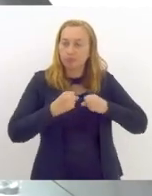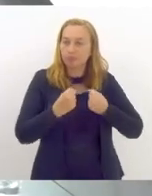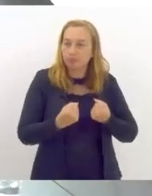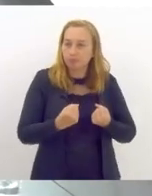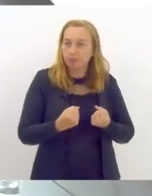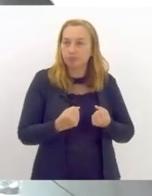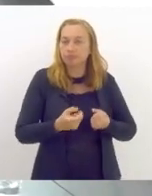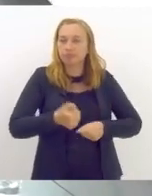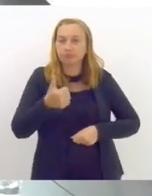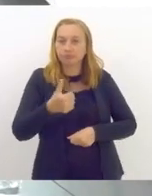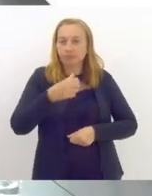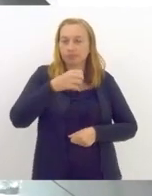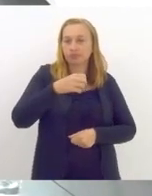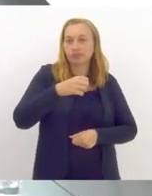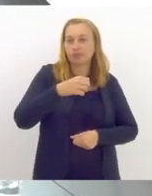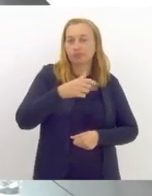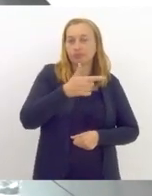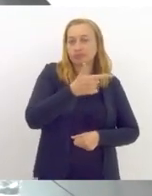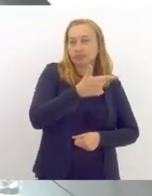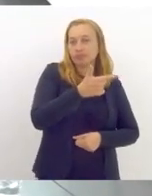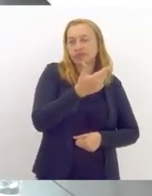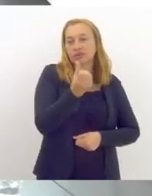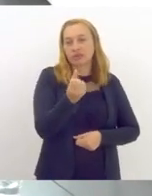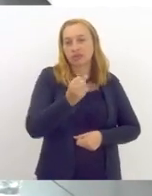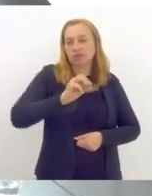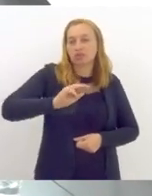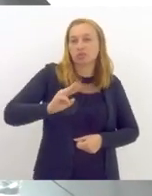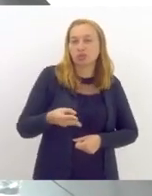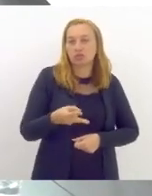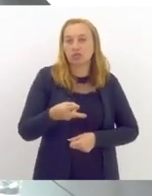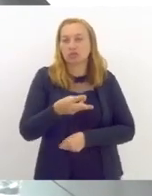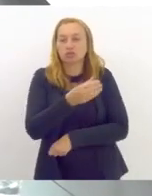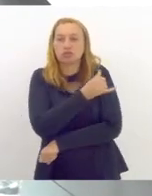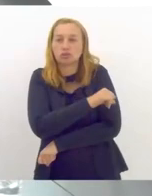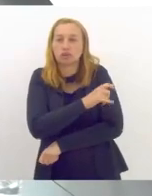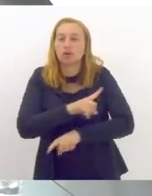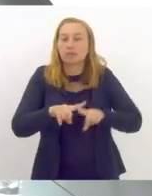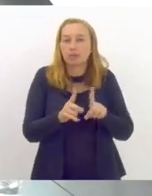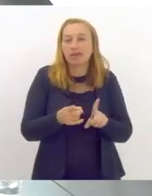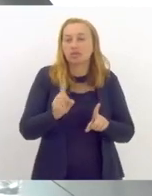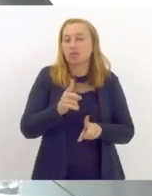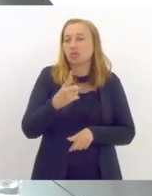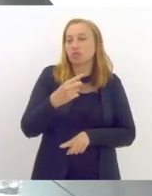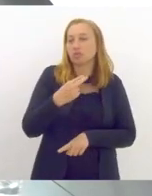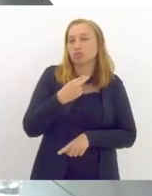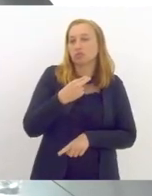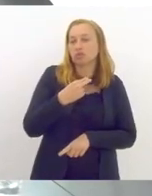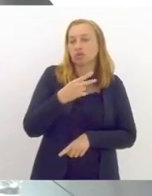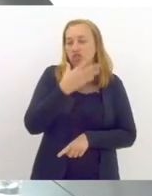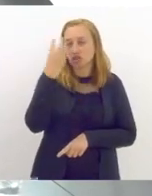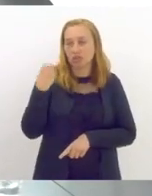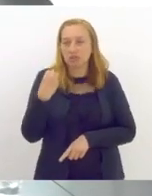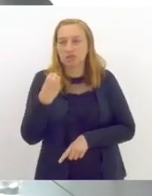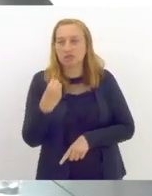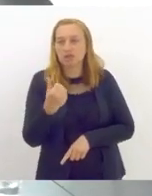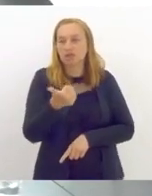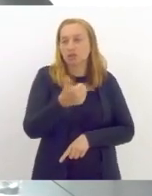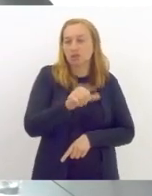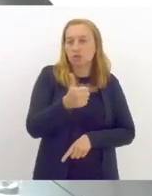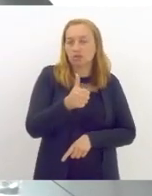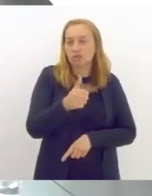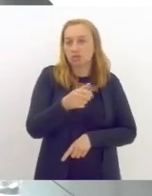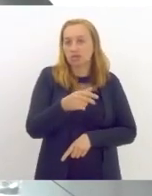meio de habitantes do Rio de Janeiro mas não podemos esquecer dos outros 11 milhões de habitantes que estão distribuída em 91 cidades